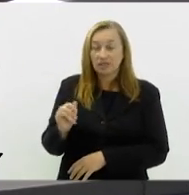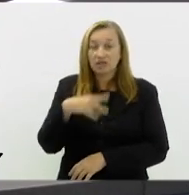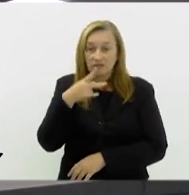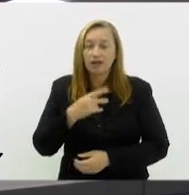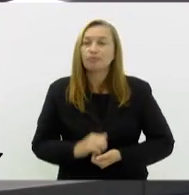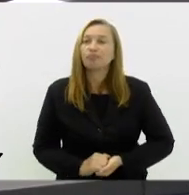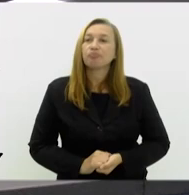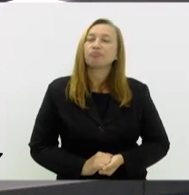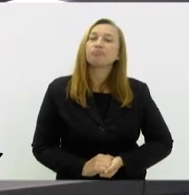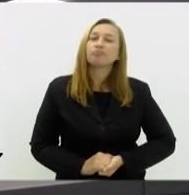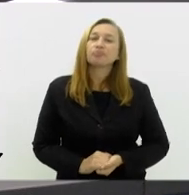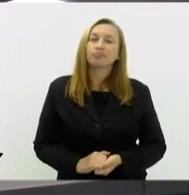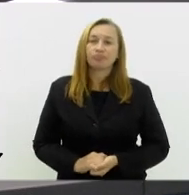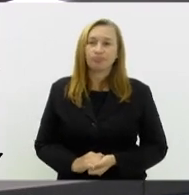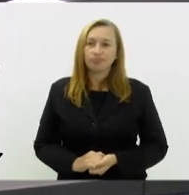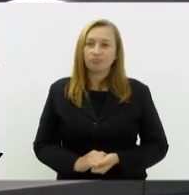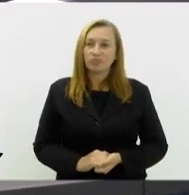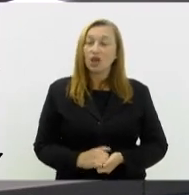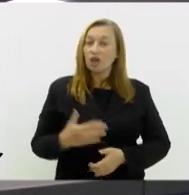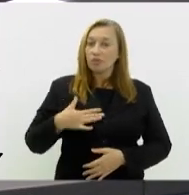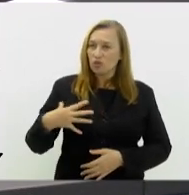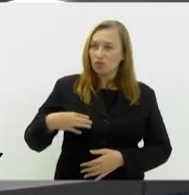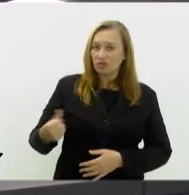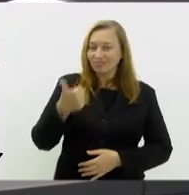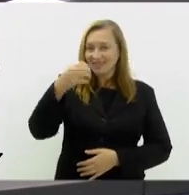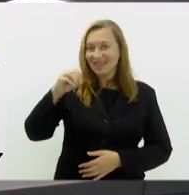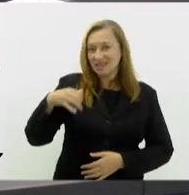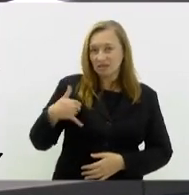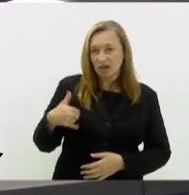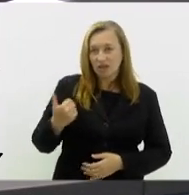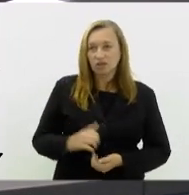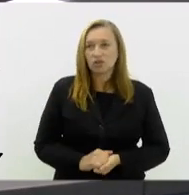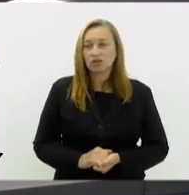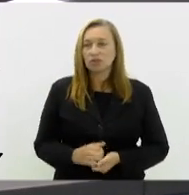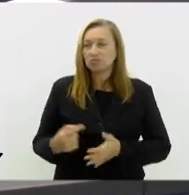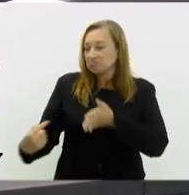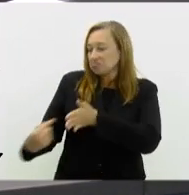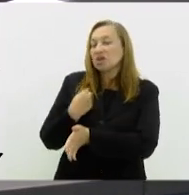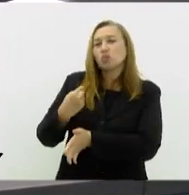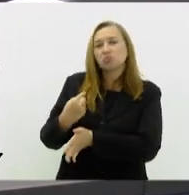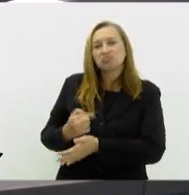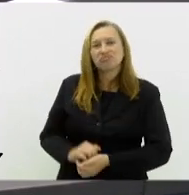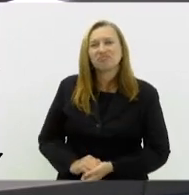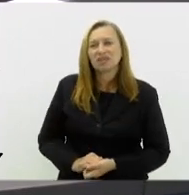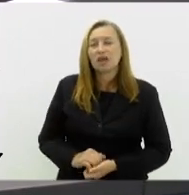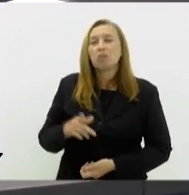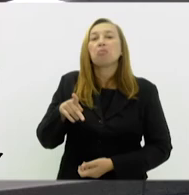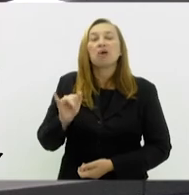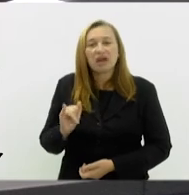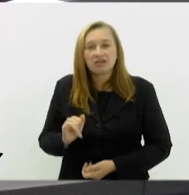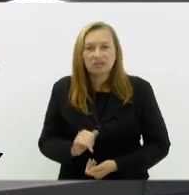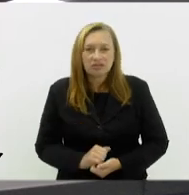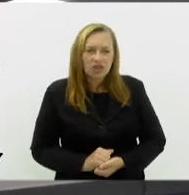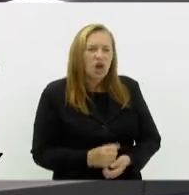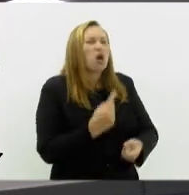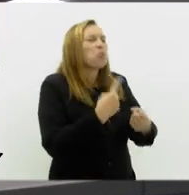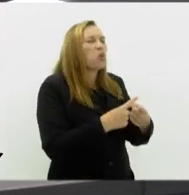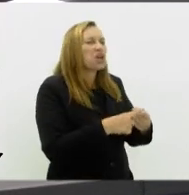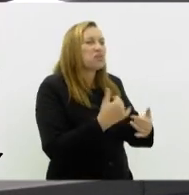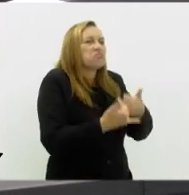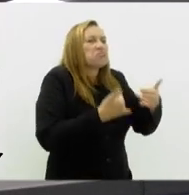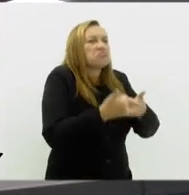o seguinte o meu filho tem 10 anos e ele me pergunta pai Por que eu não posso